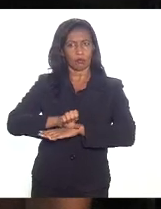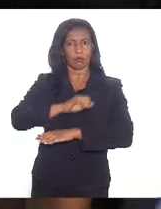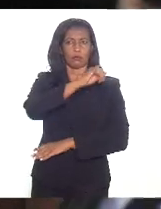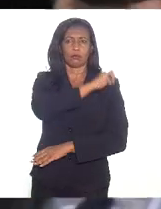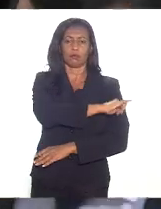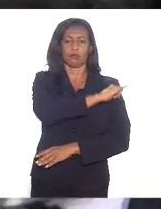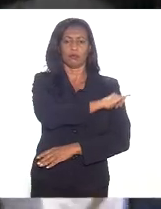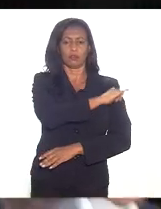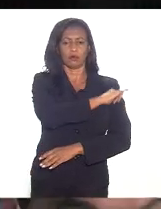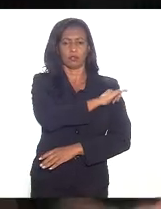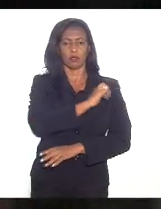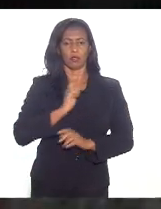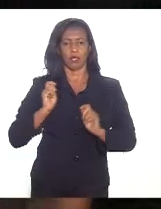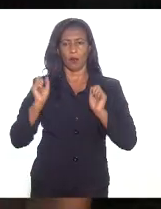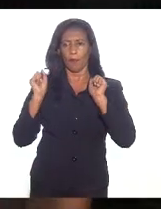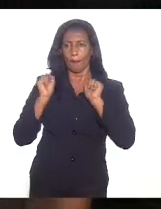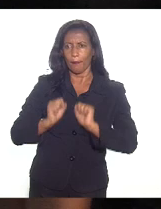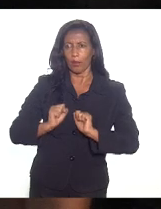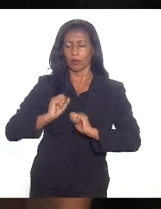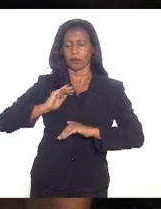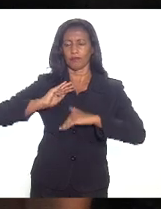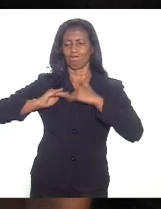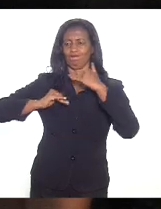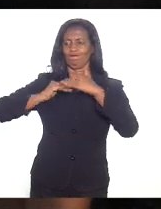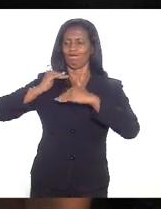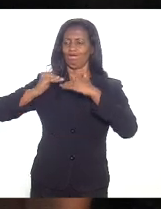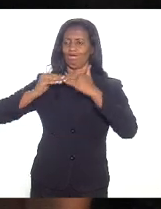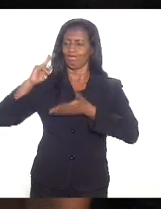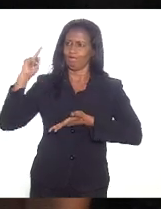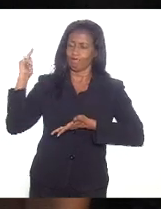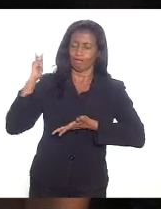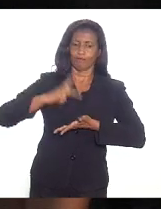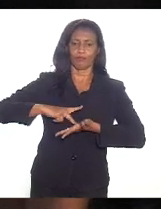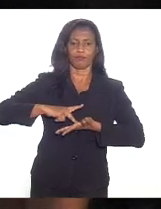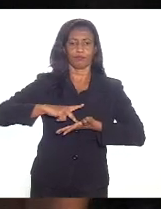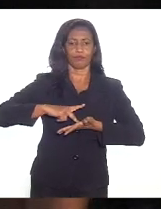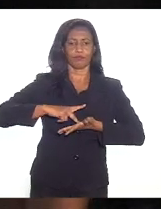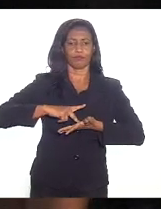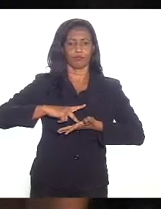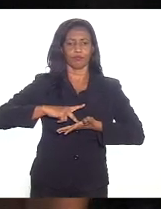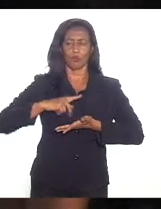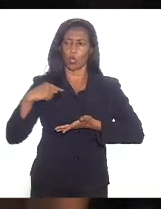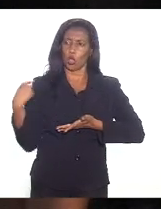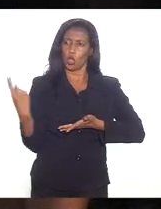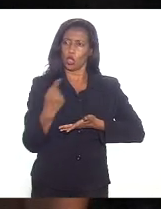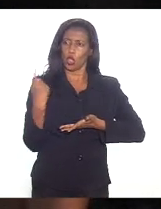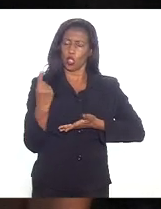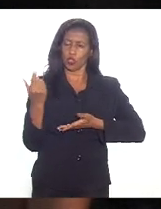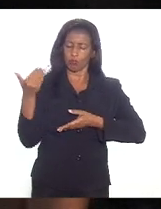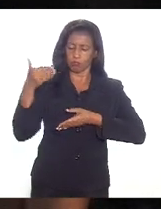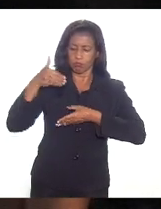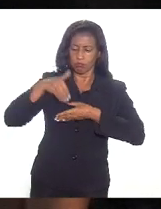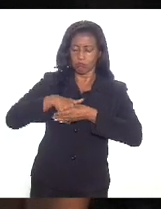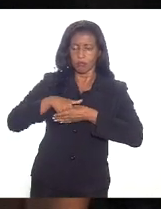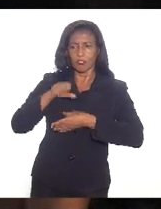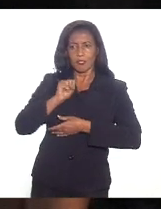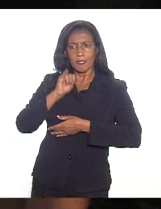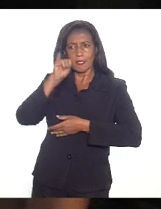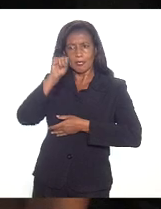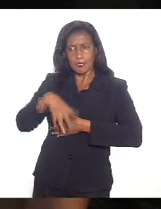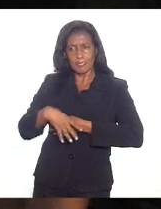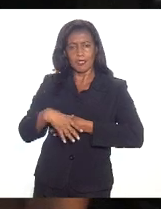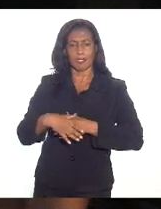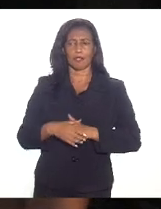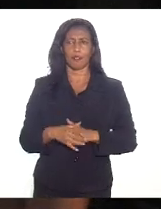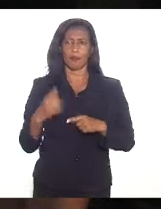Janeiro possa se desenvolver de fato, nós votamos sim, porque contamos com a